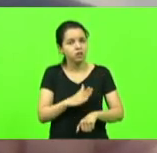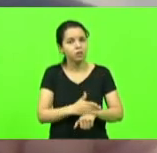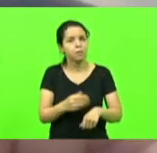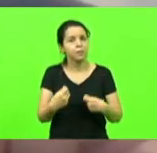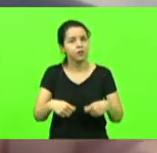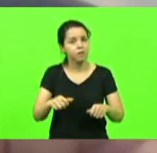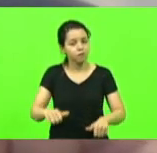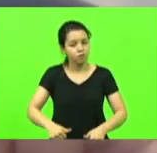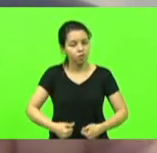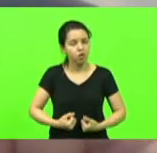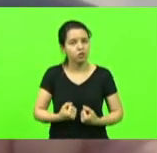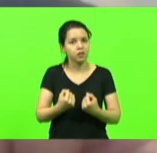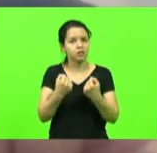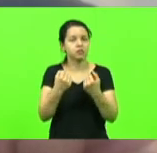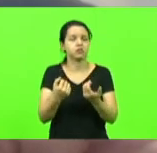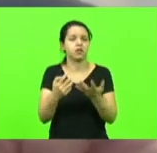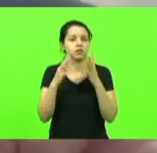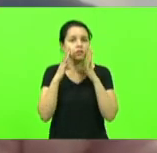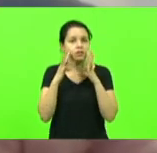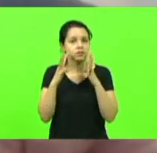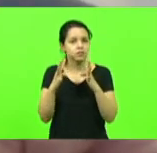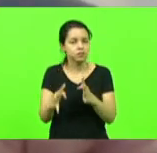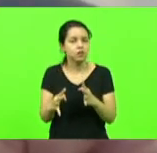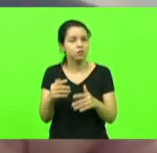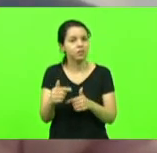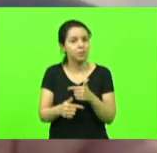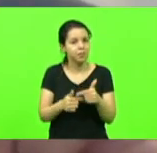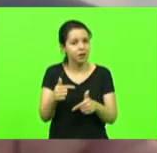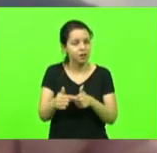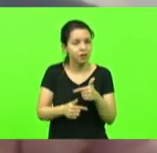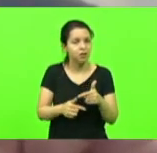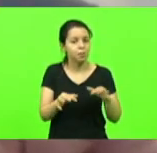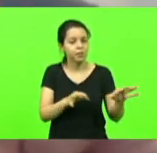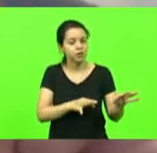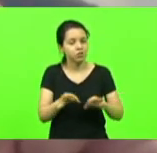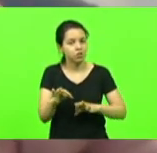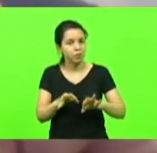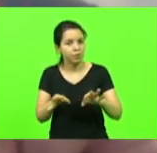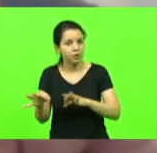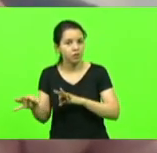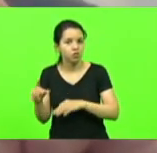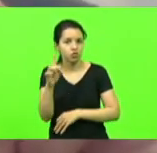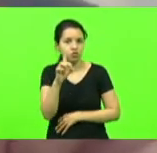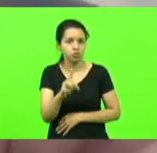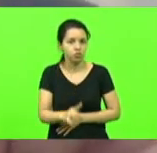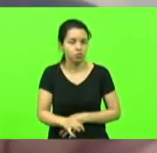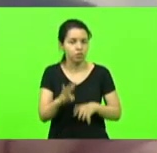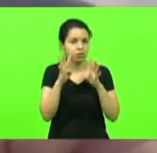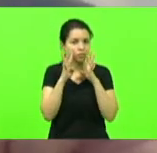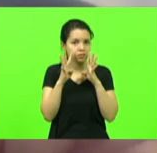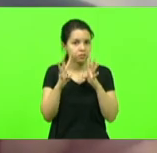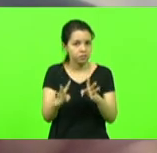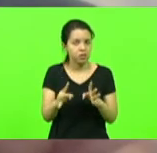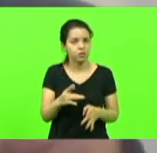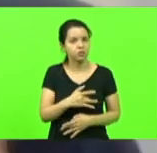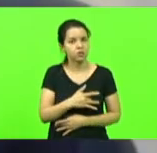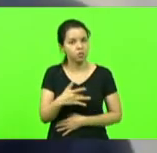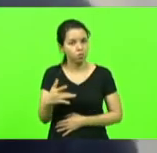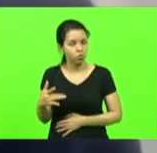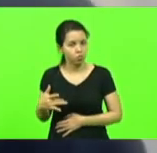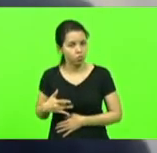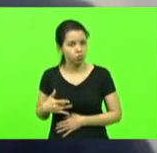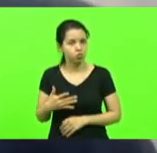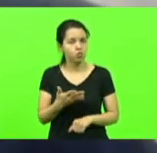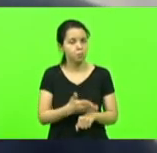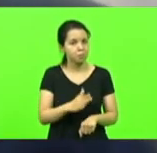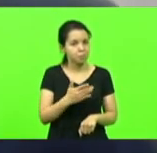atenção primária e trabalhar através do nosso planejamento da Diretoria de Atenção Primária em Saúde, capacitações